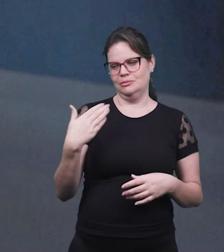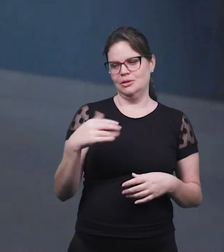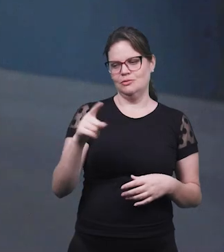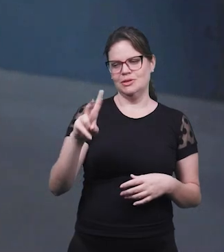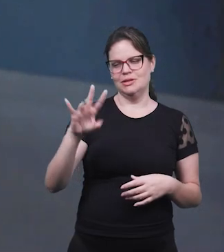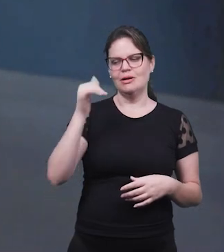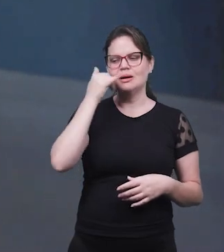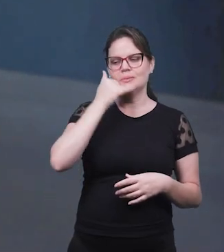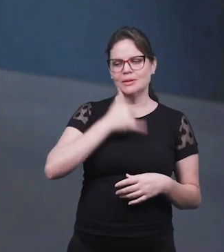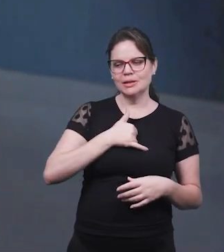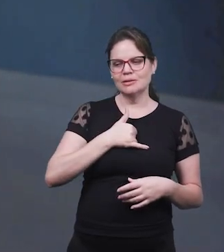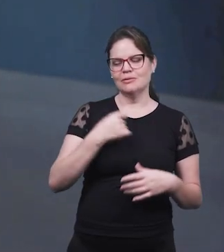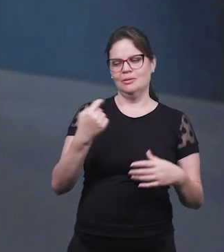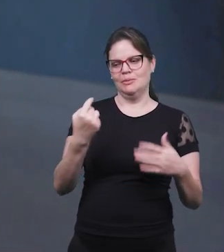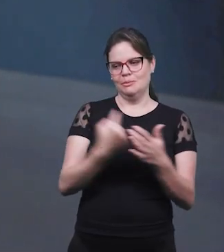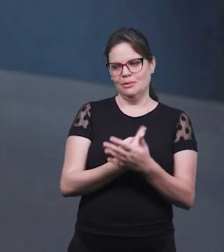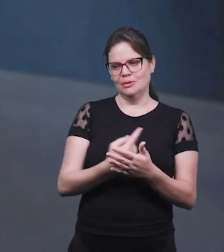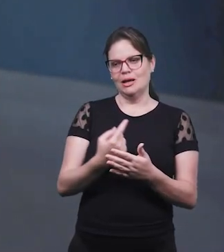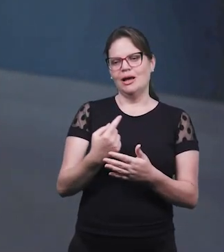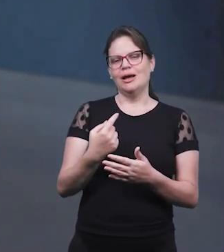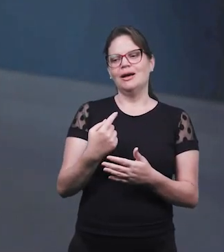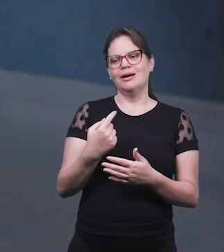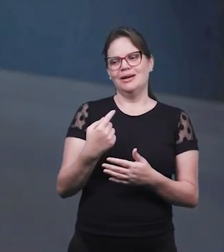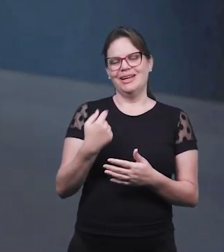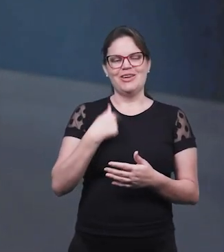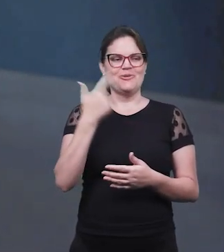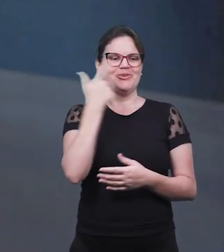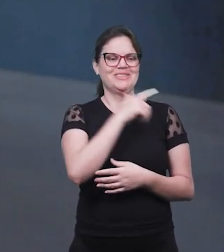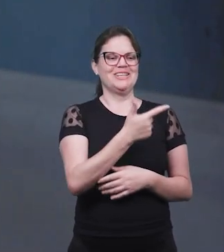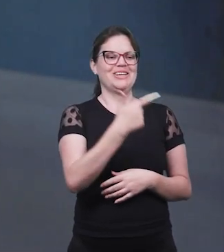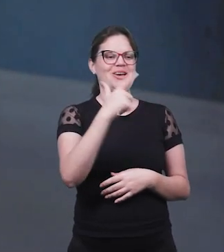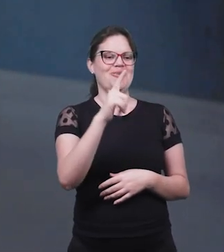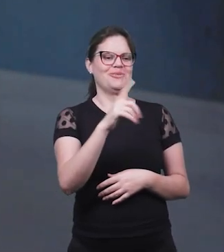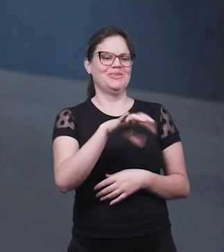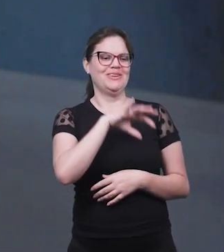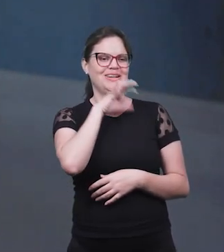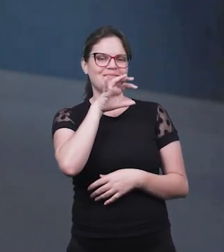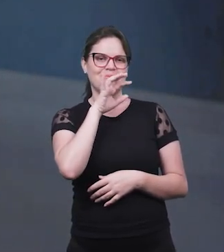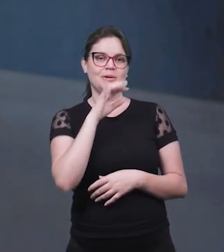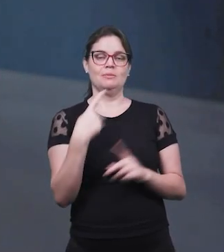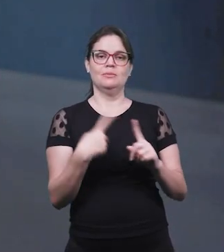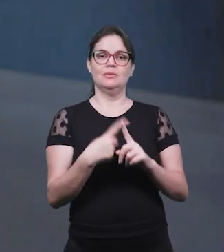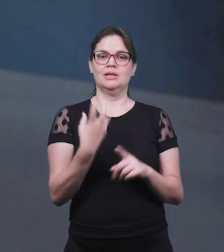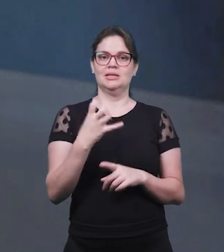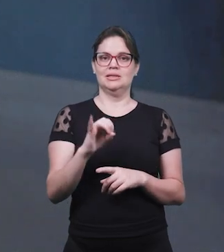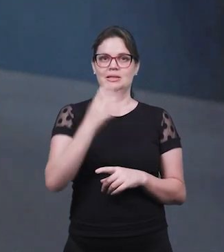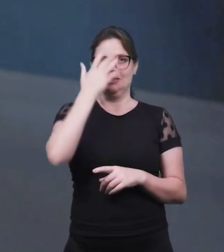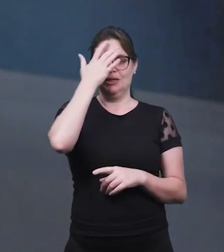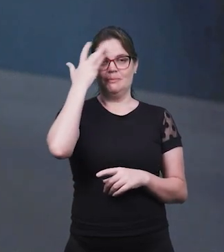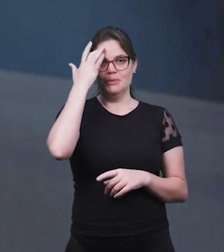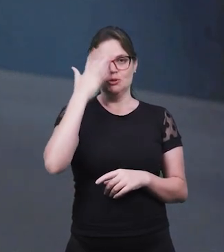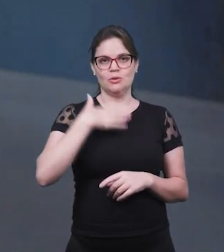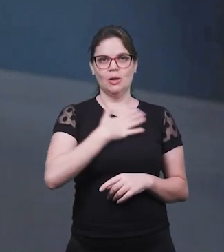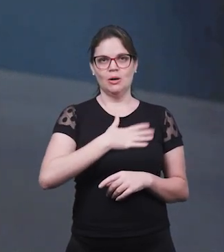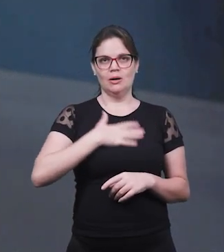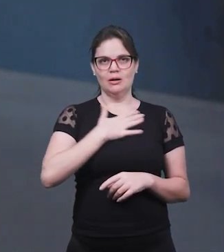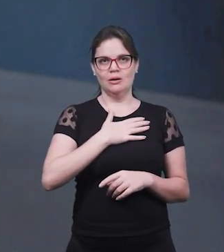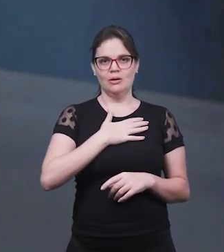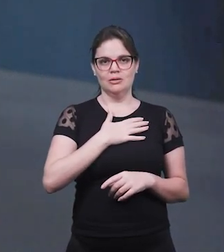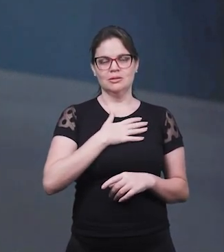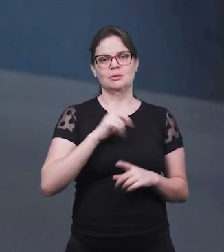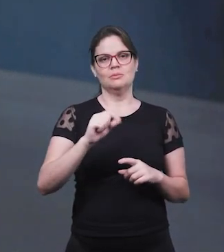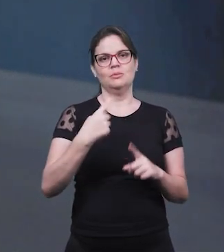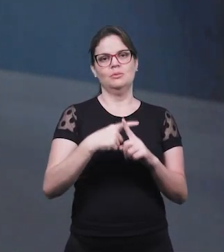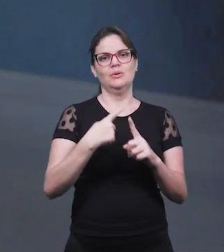me ligar, eu arrumei outro pet. Porque quem gosta de ter um ditado, né? Pessoa